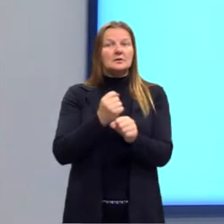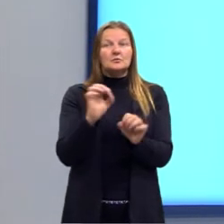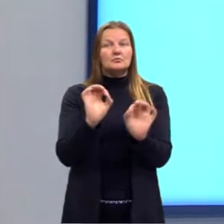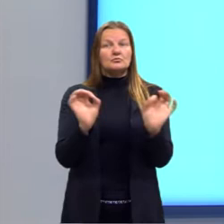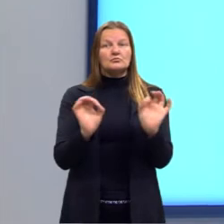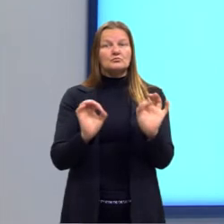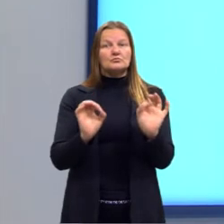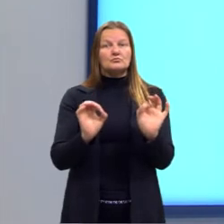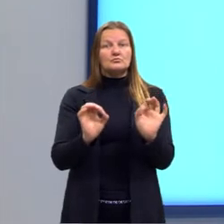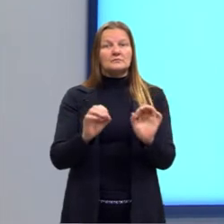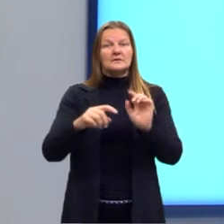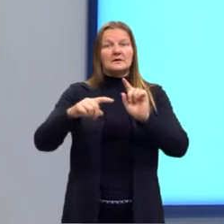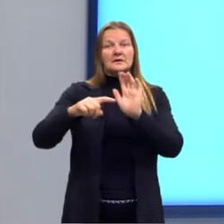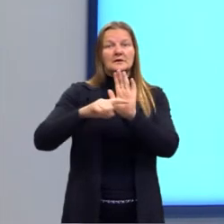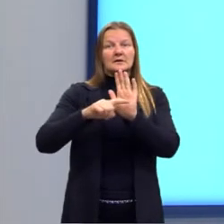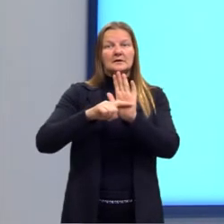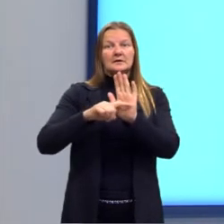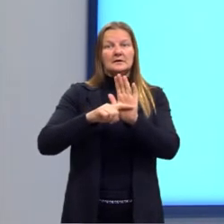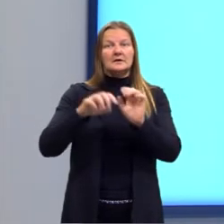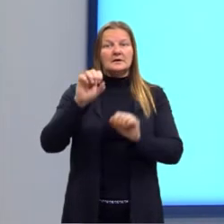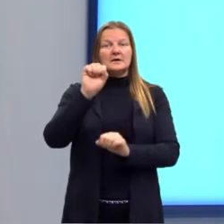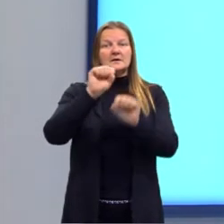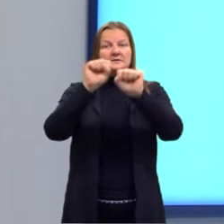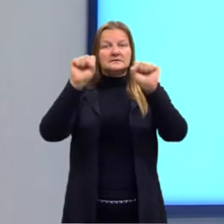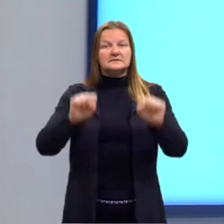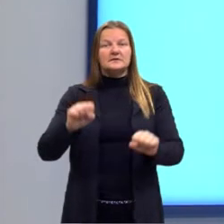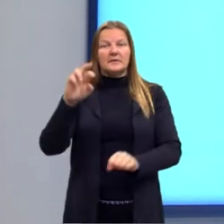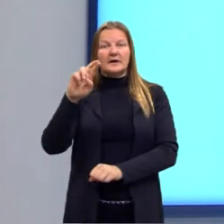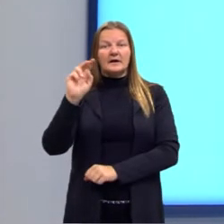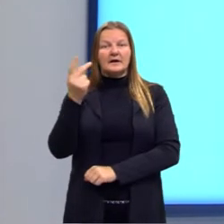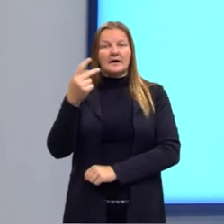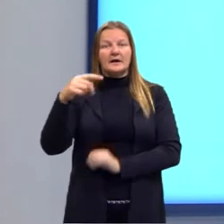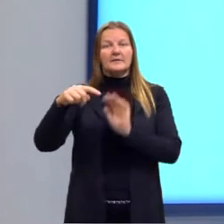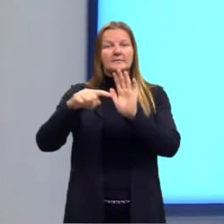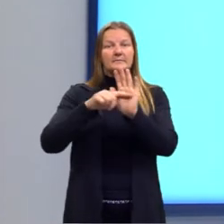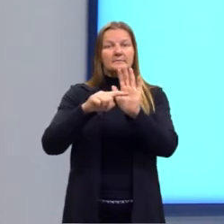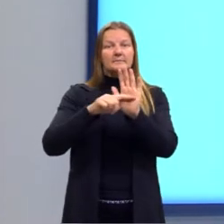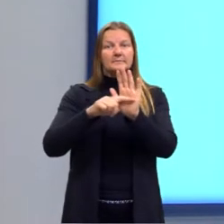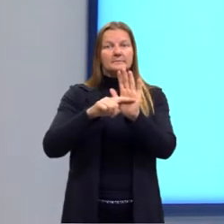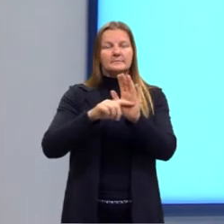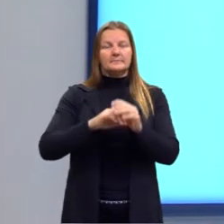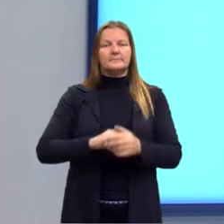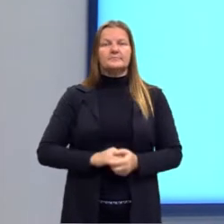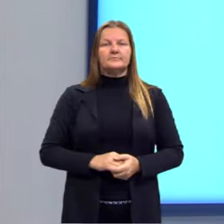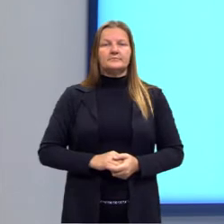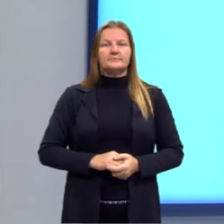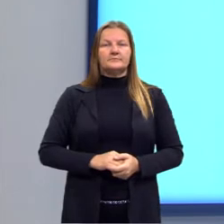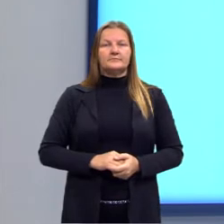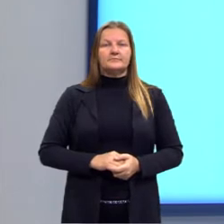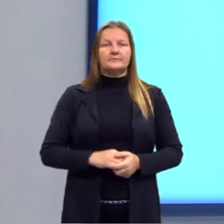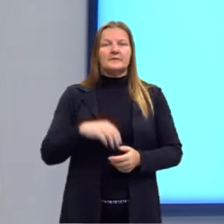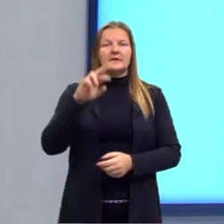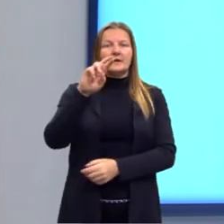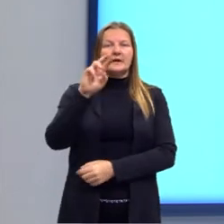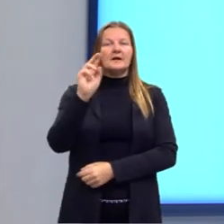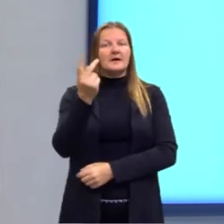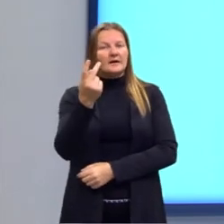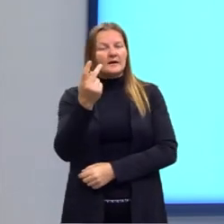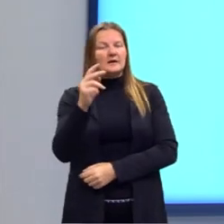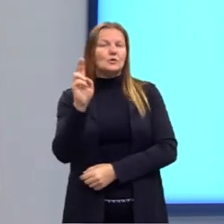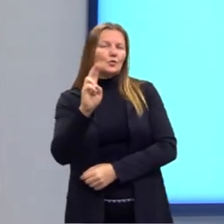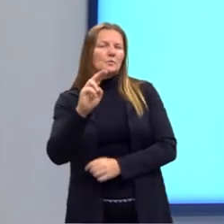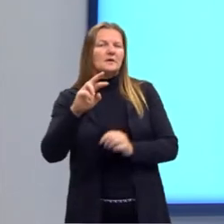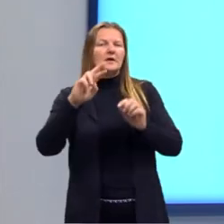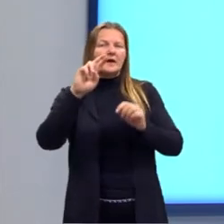elas são negativas para esse fator que também são chamadas né que elas têm o RH o fator